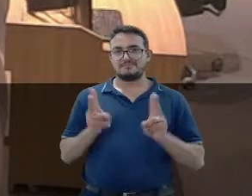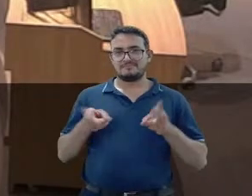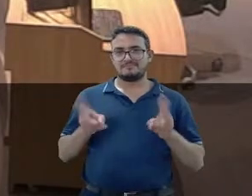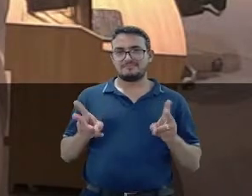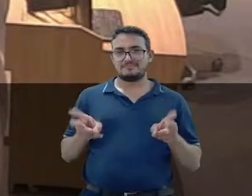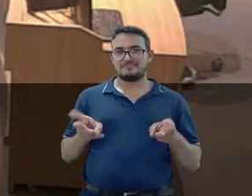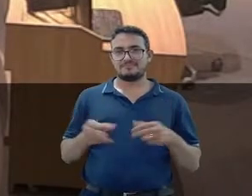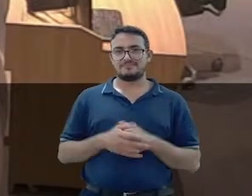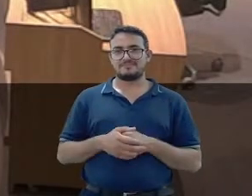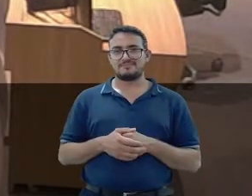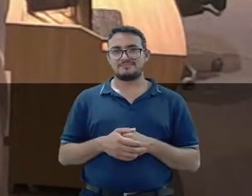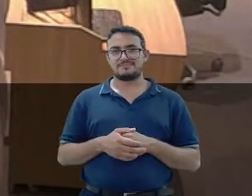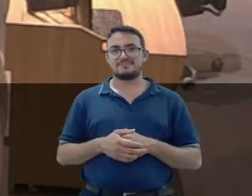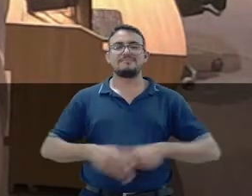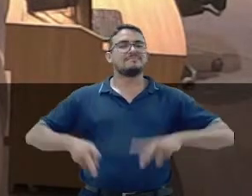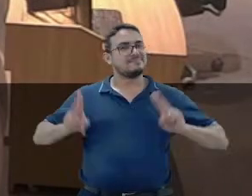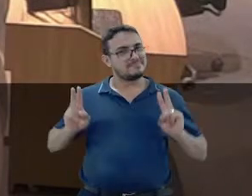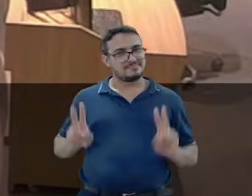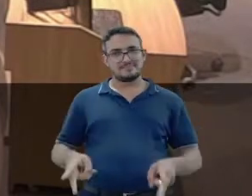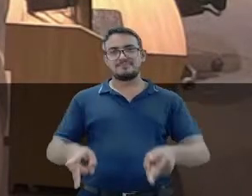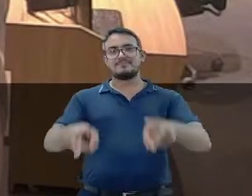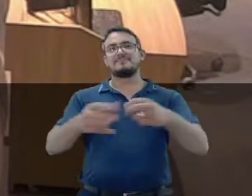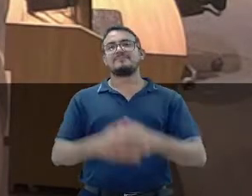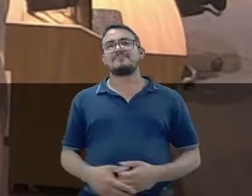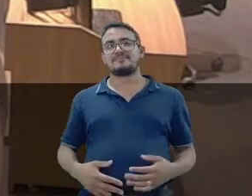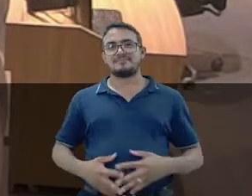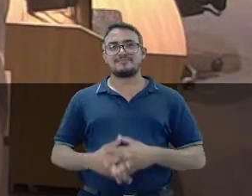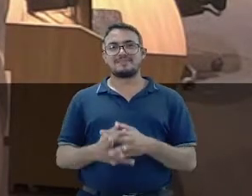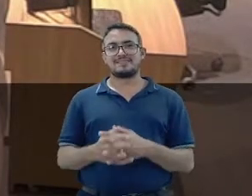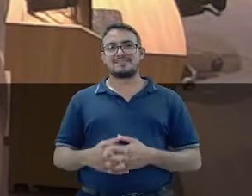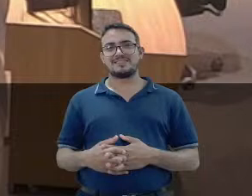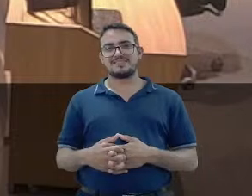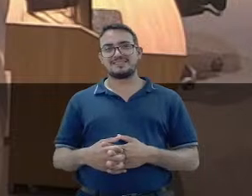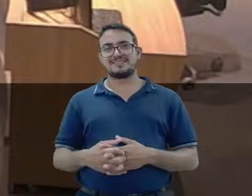Hein? Mas pelo segmento, excelência.